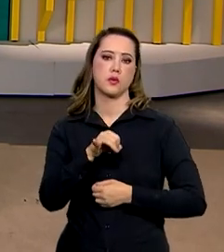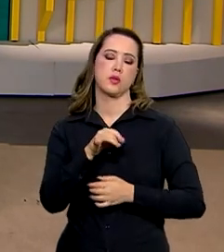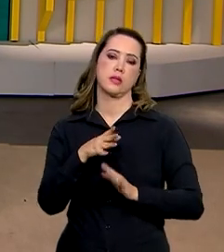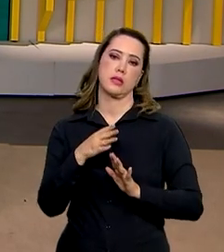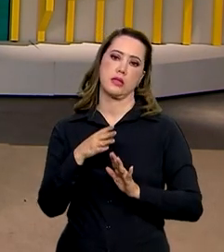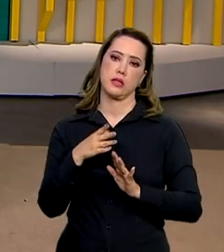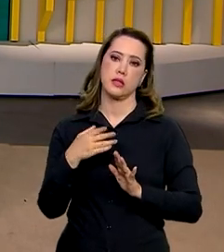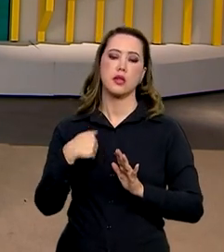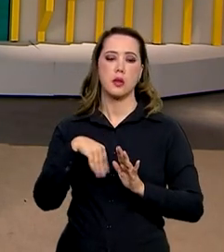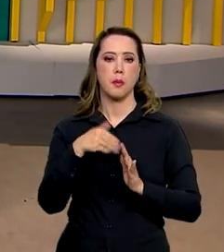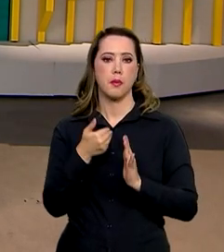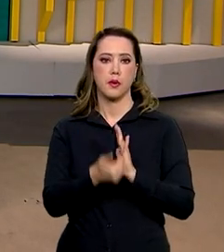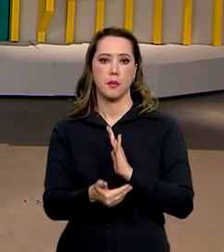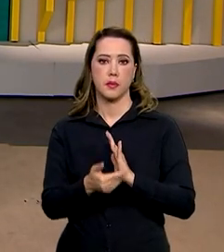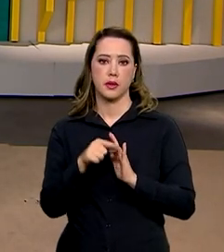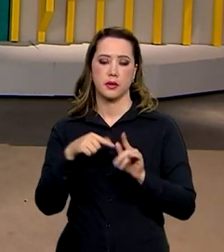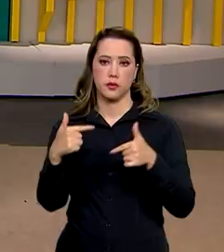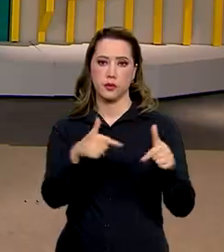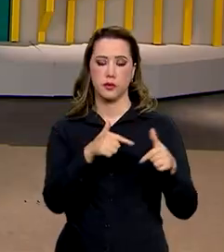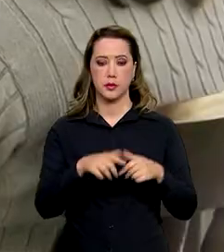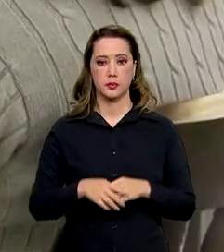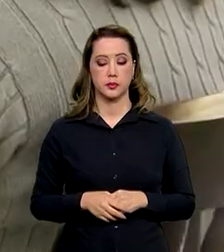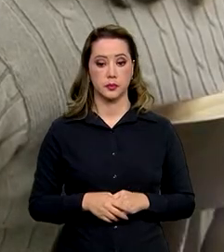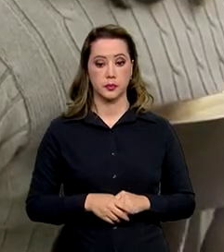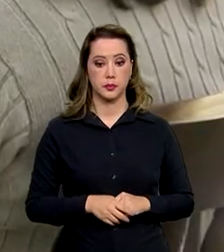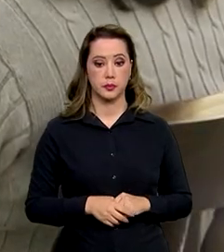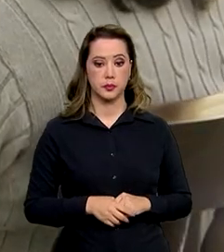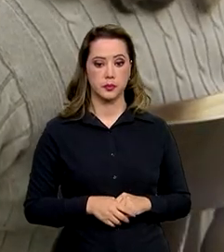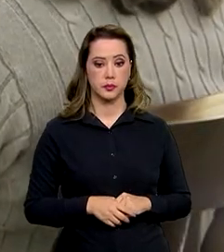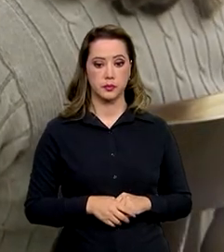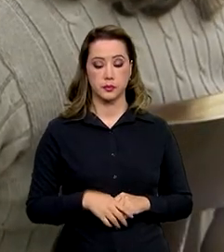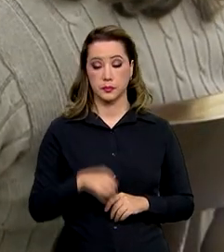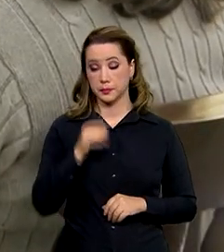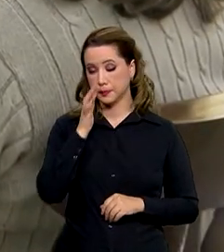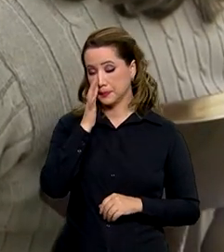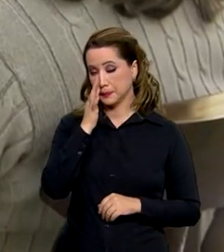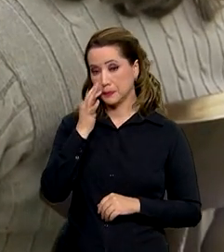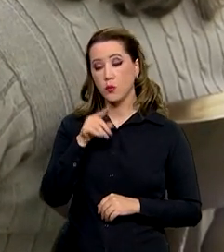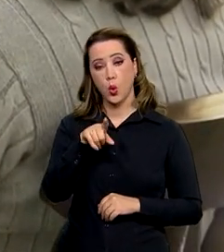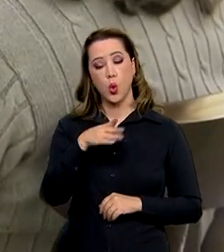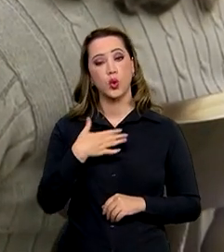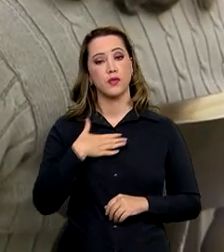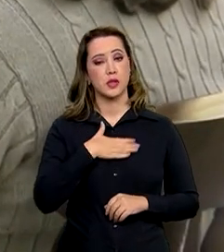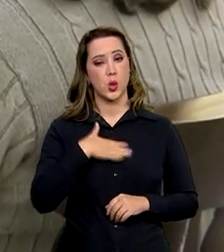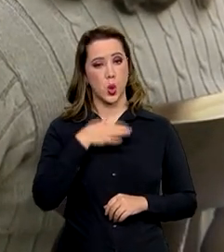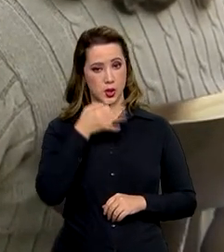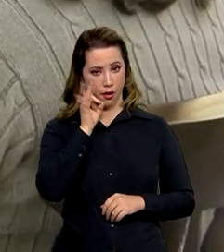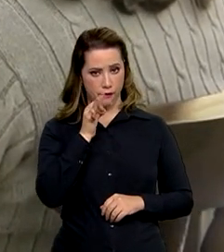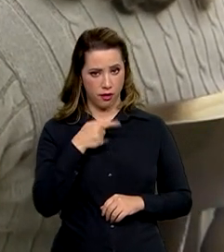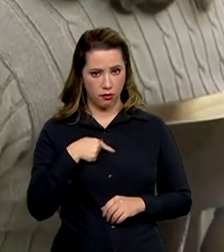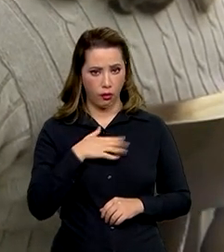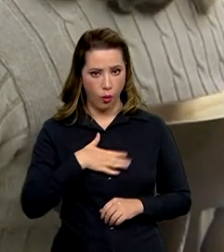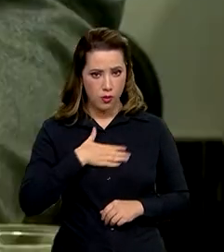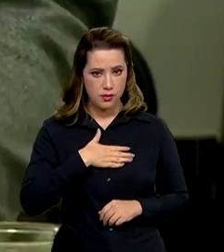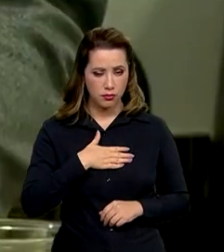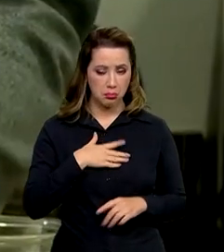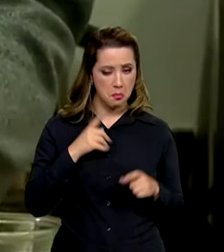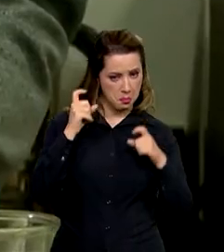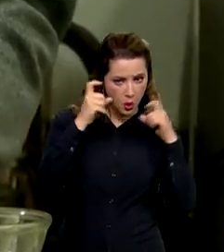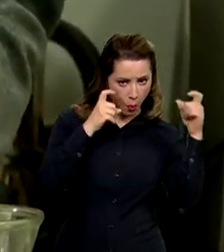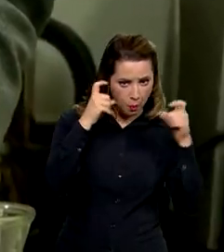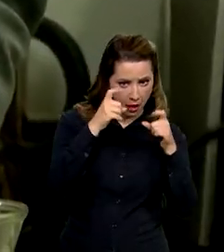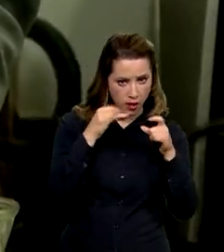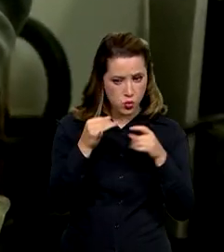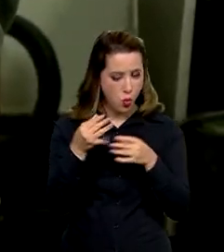no caso de perda do emprego. Quando você saboreia seu cafezinho, certamente não está preocupado se na